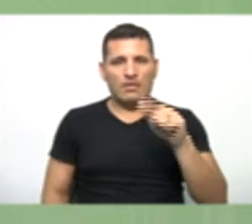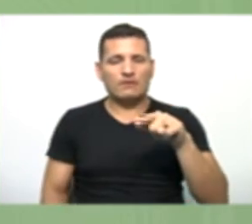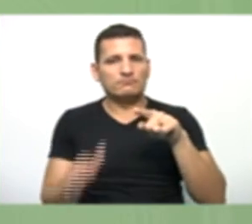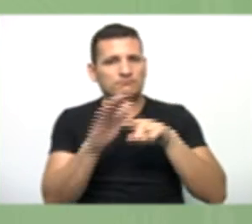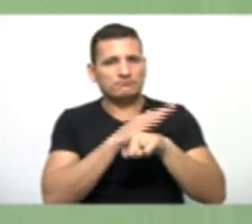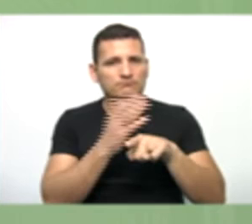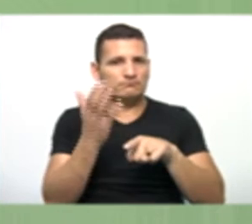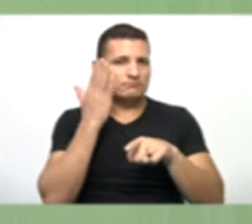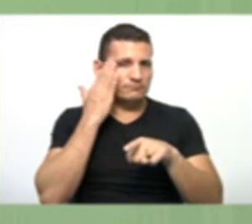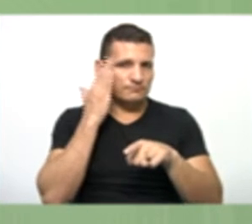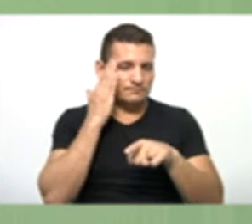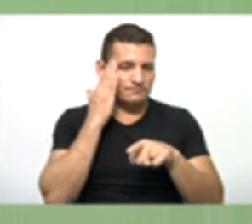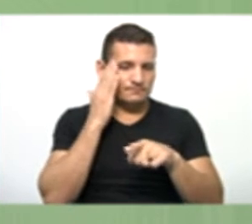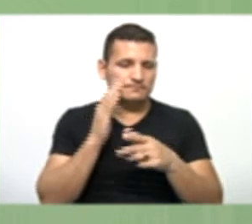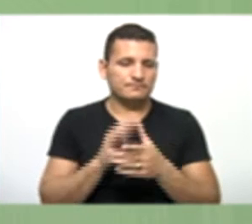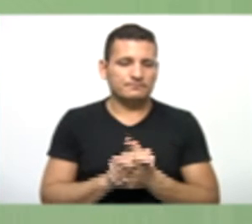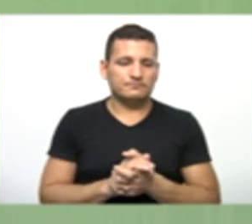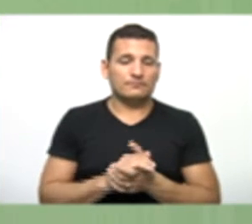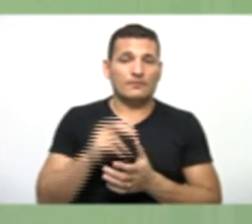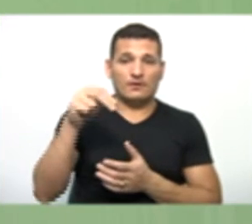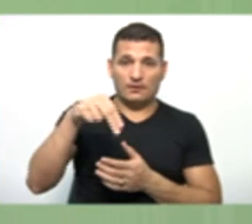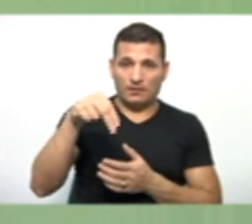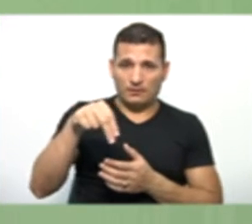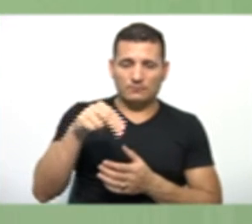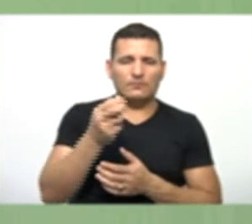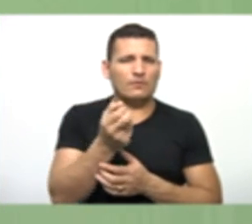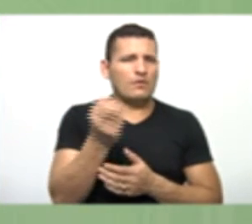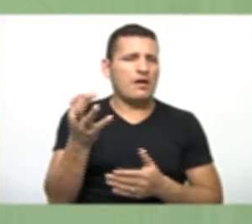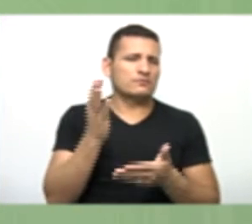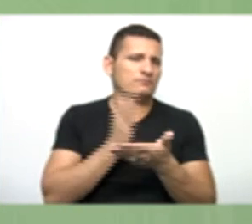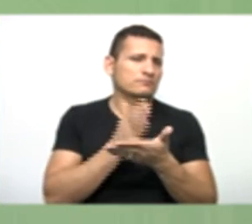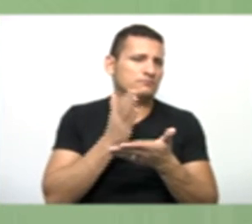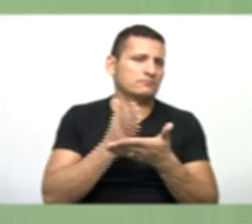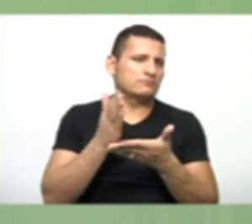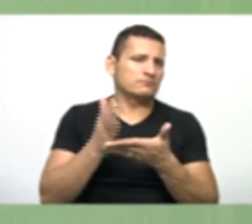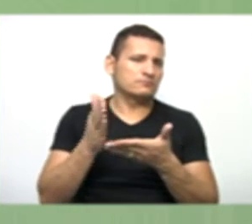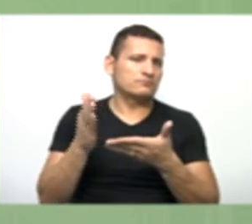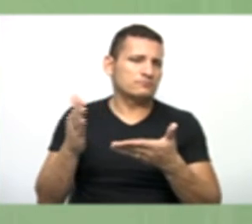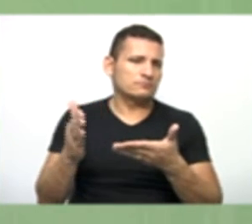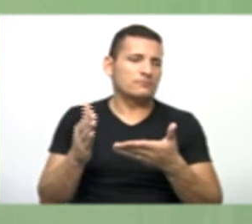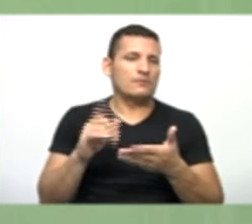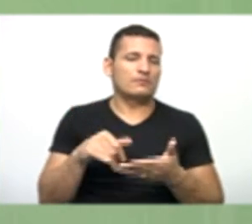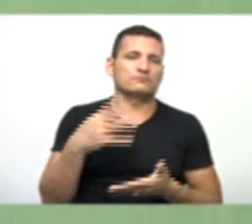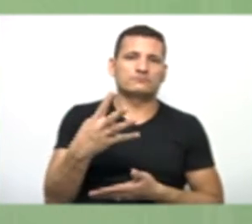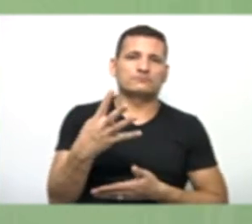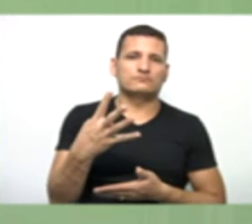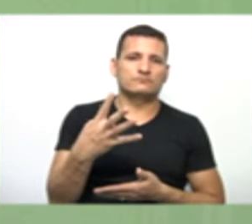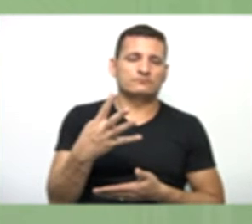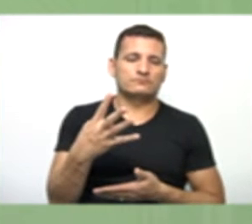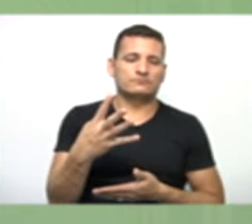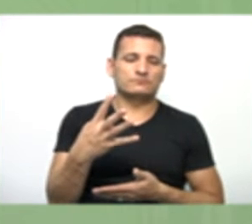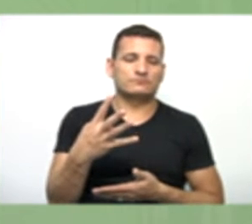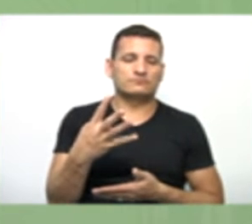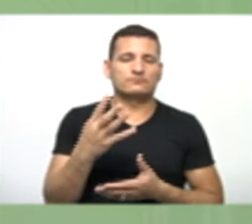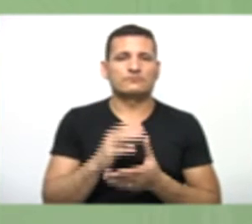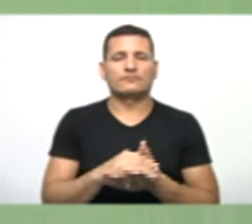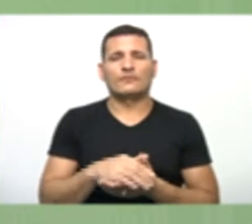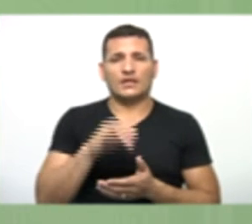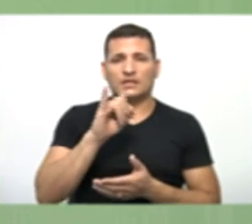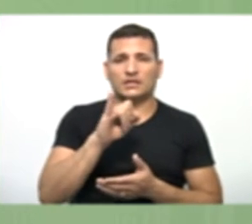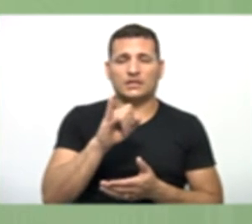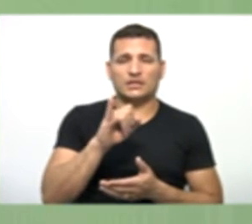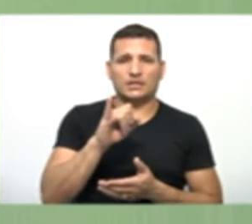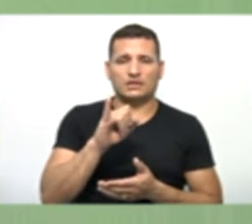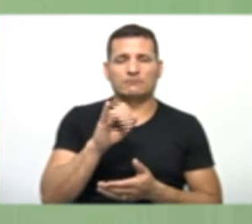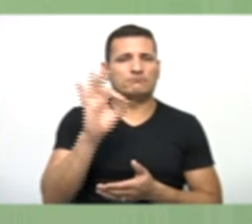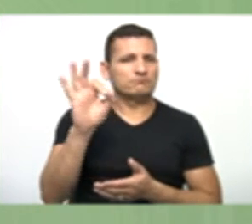saber. O N, quantidade de parcelas. No caso, 4 parcelas. E qual é a taxa que a